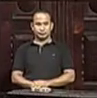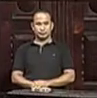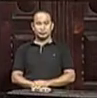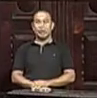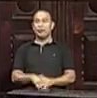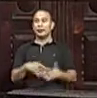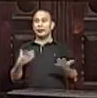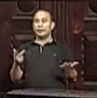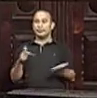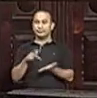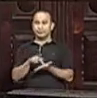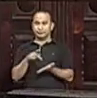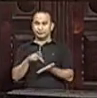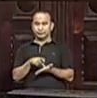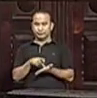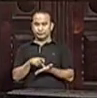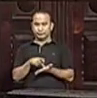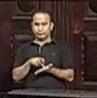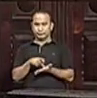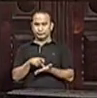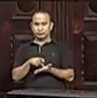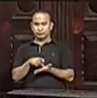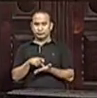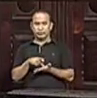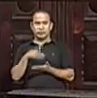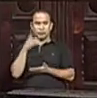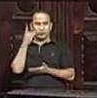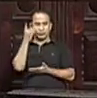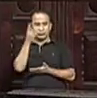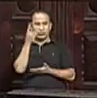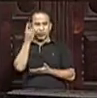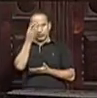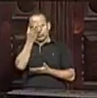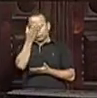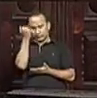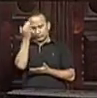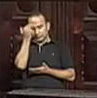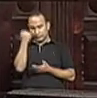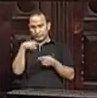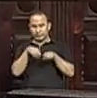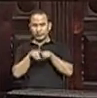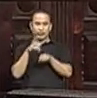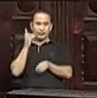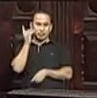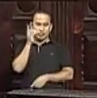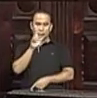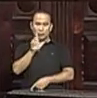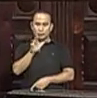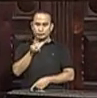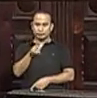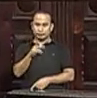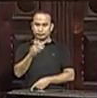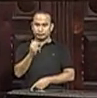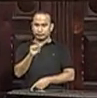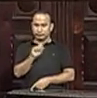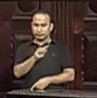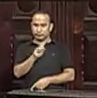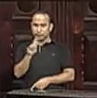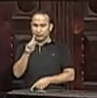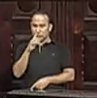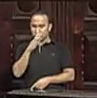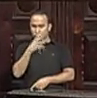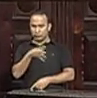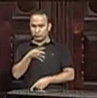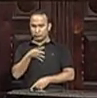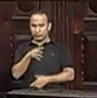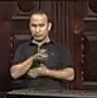na verdade, o placar, deputado Flávio Bolsonaro, deputada Lucinha, não foi nem 13 votos